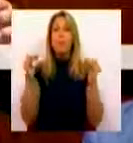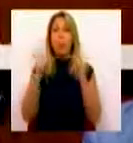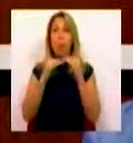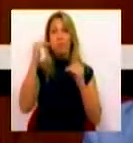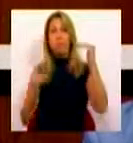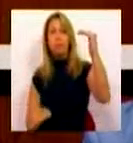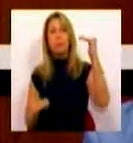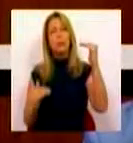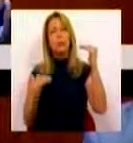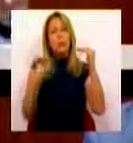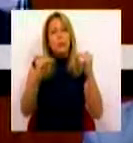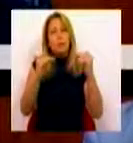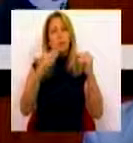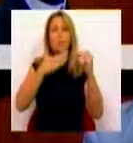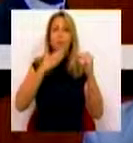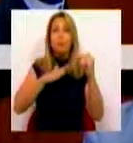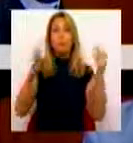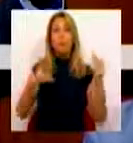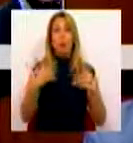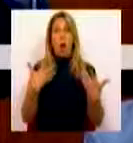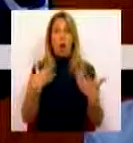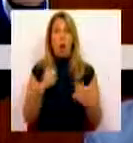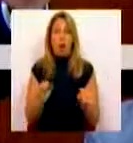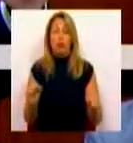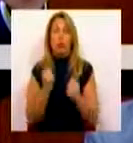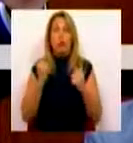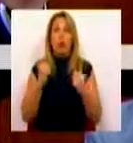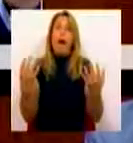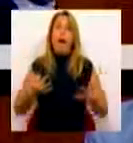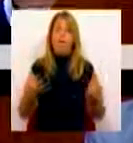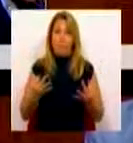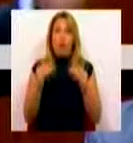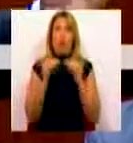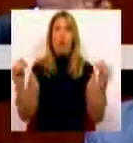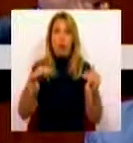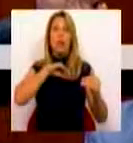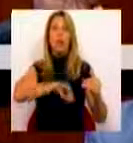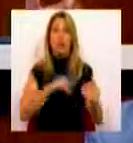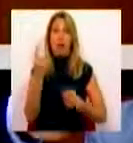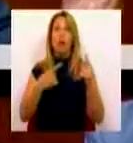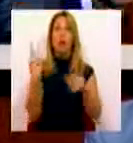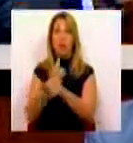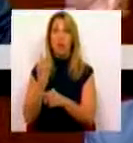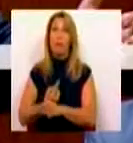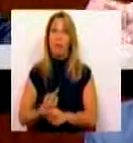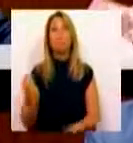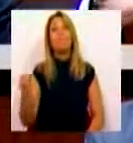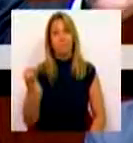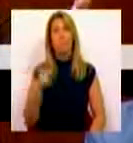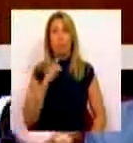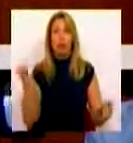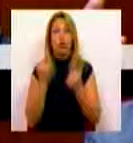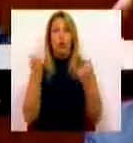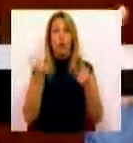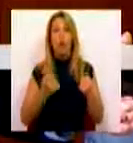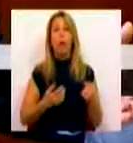é chocante o nível salarial em certas atividades, sim, é chocante. Outro dia a deputada Catarina